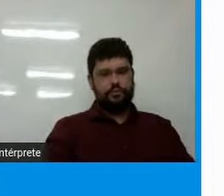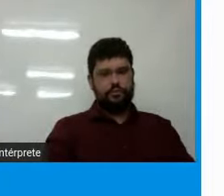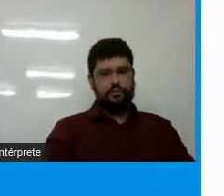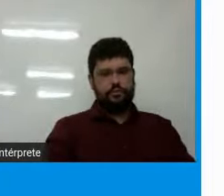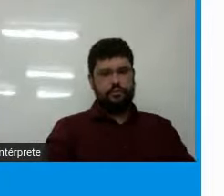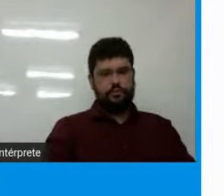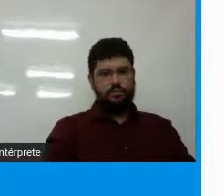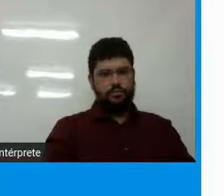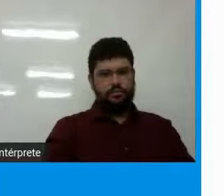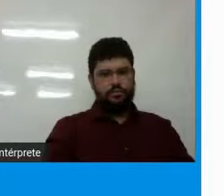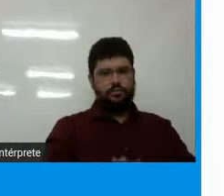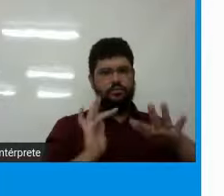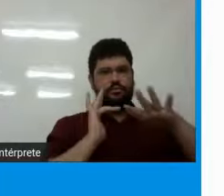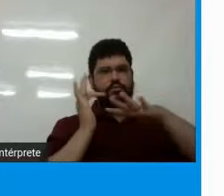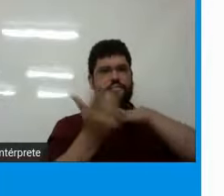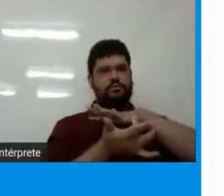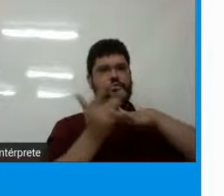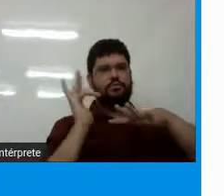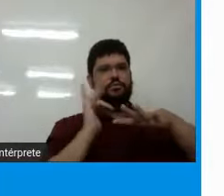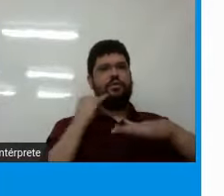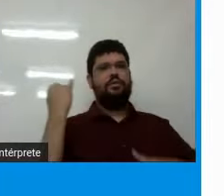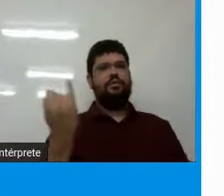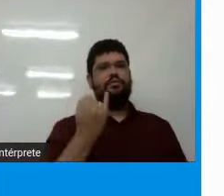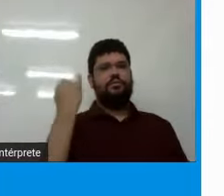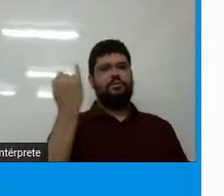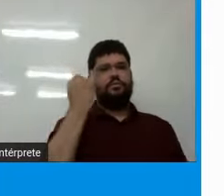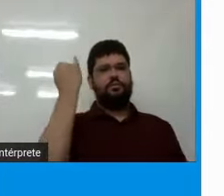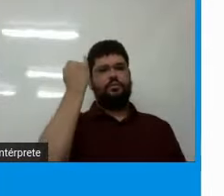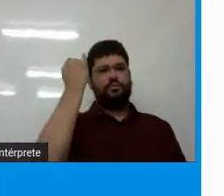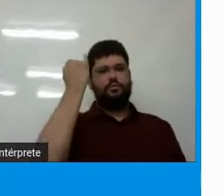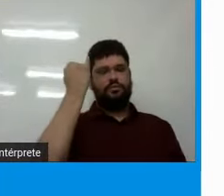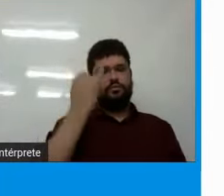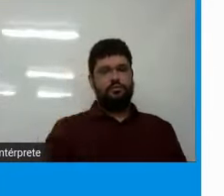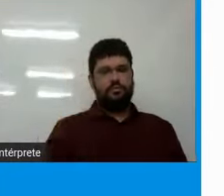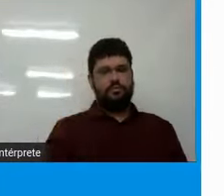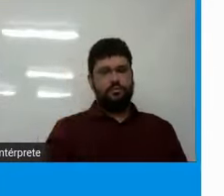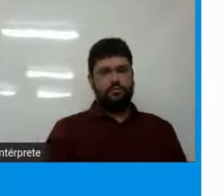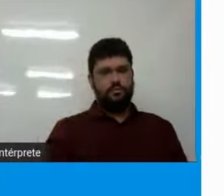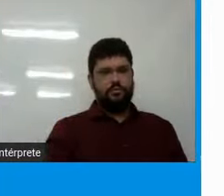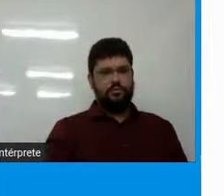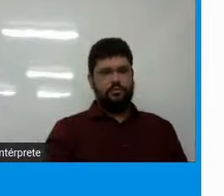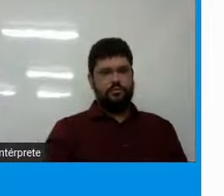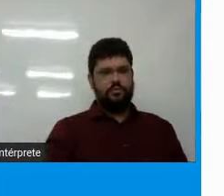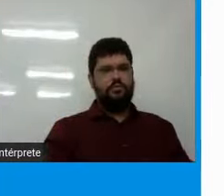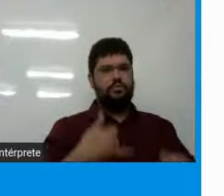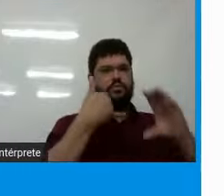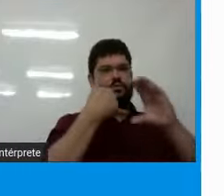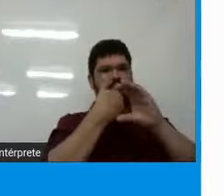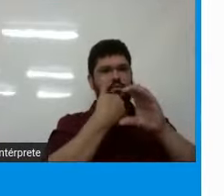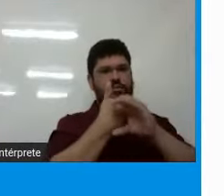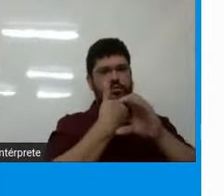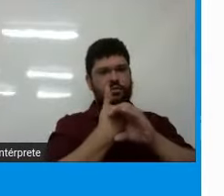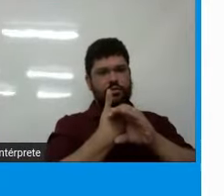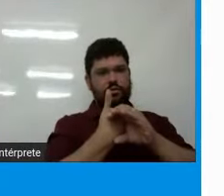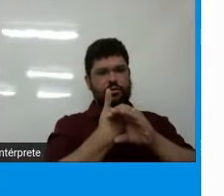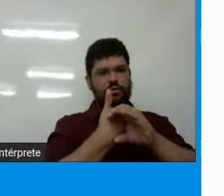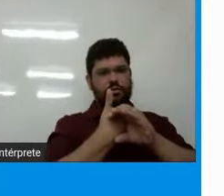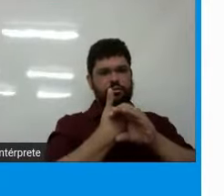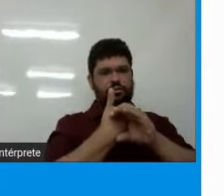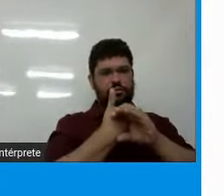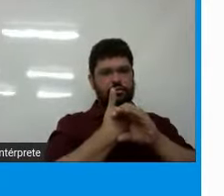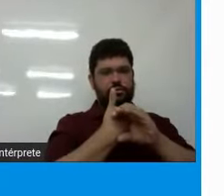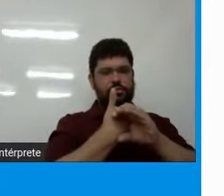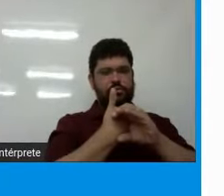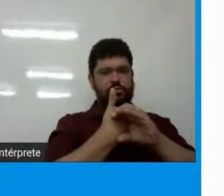As redes sociais, pessoal, é super importante a gente utilizá-las. O WhatsApp é uma ferramenta, é uma